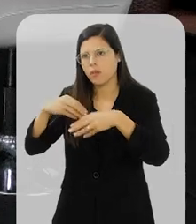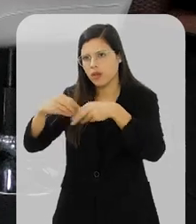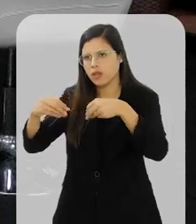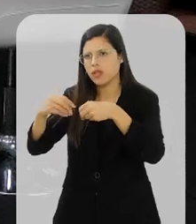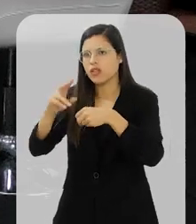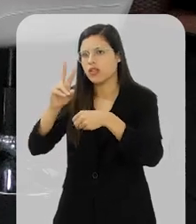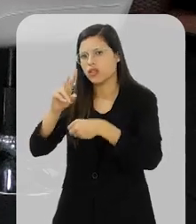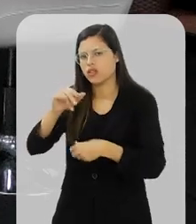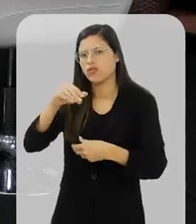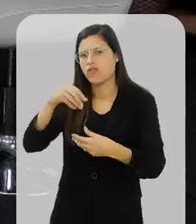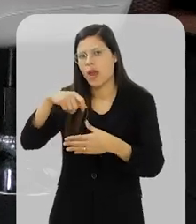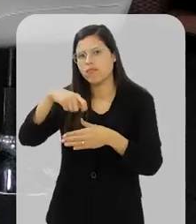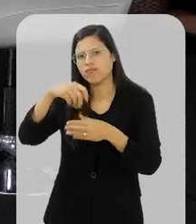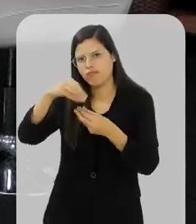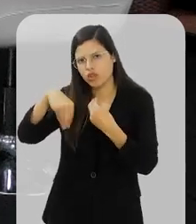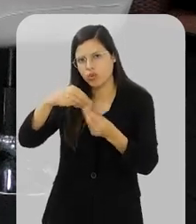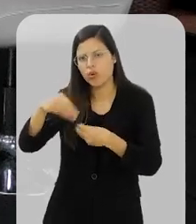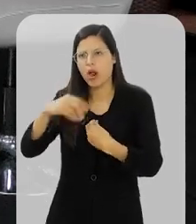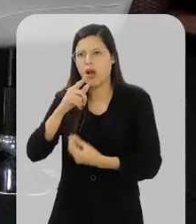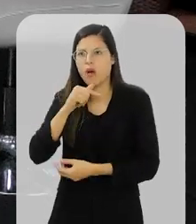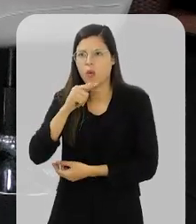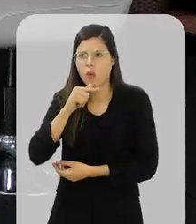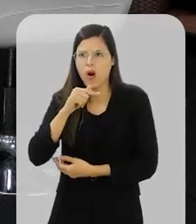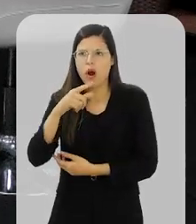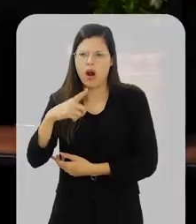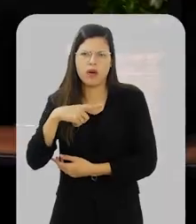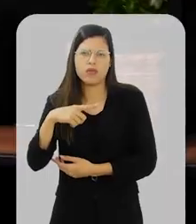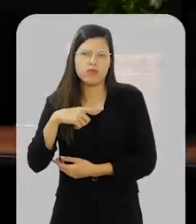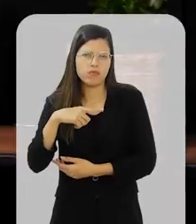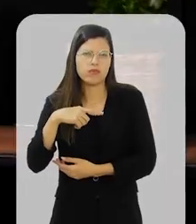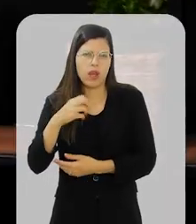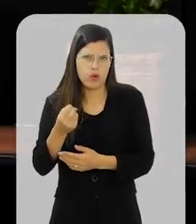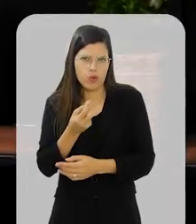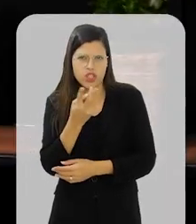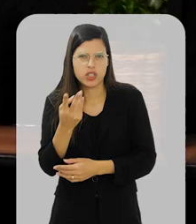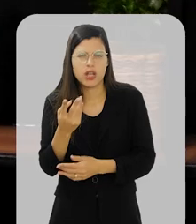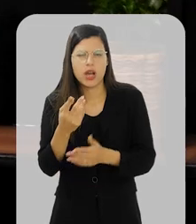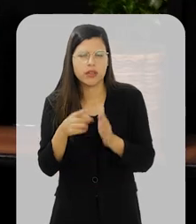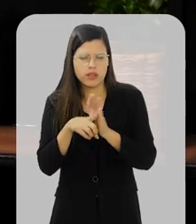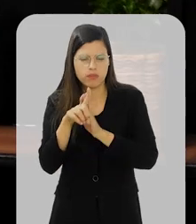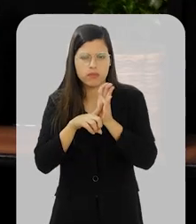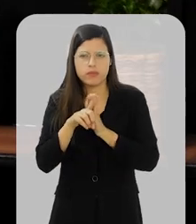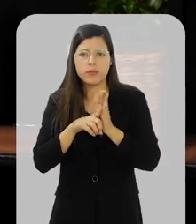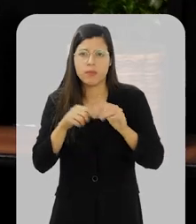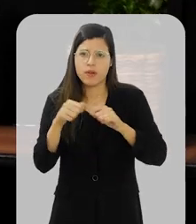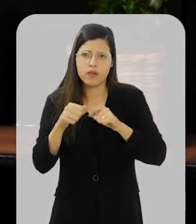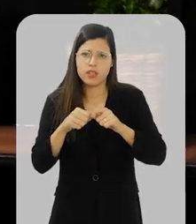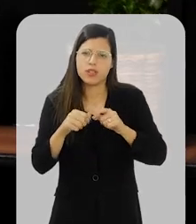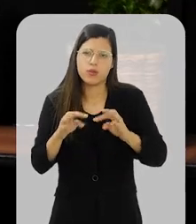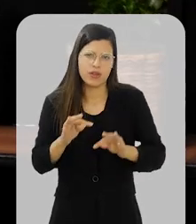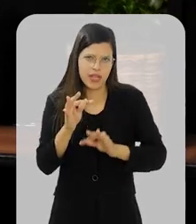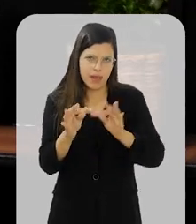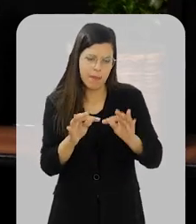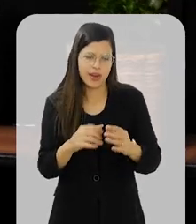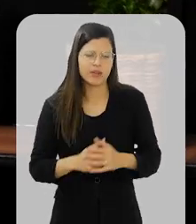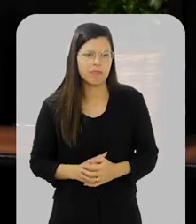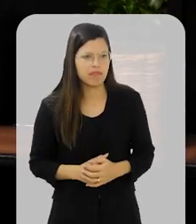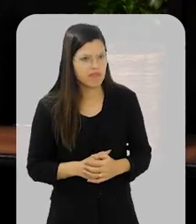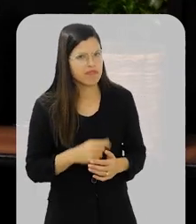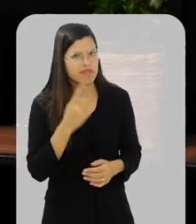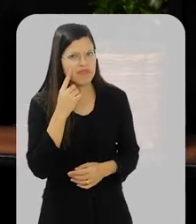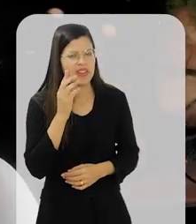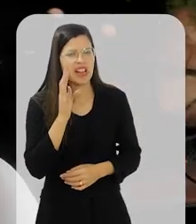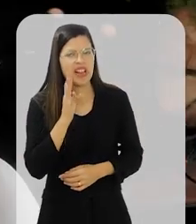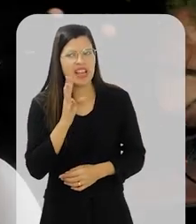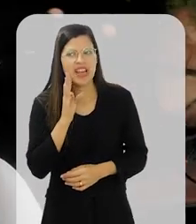água. Que nós vamos diluir nas concentrações, né, já determinadas ali pelos nossos estudos, para fazer os diferentes tratamentos.